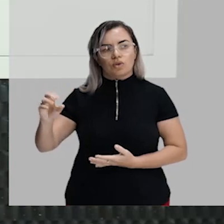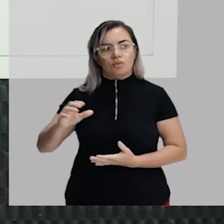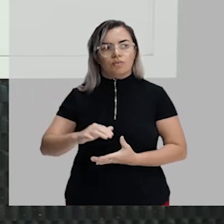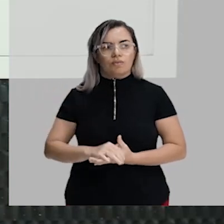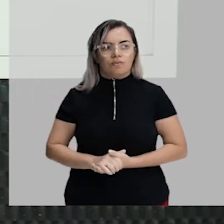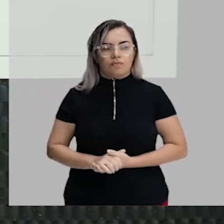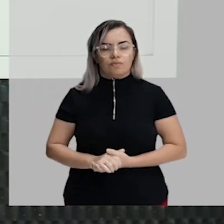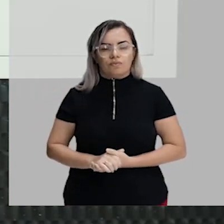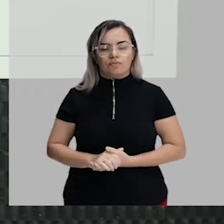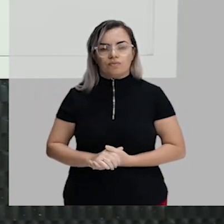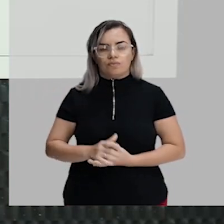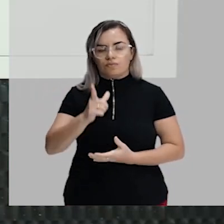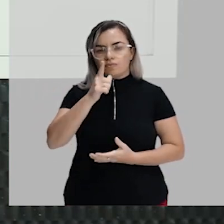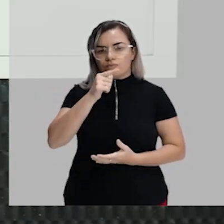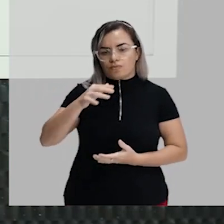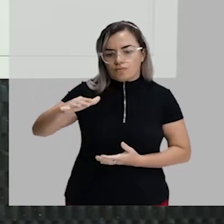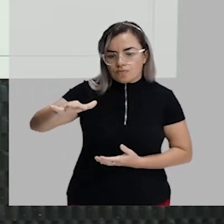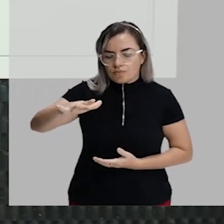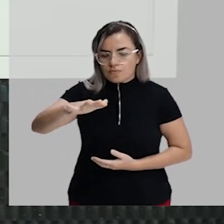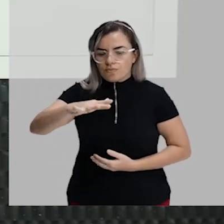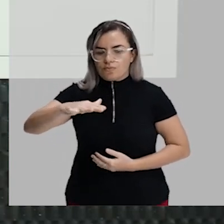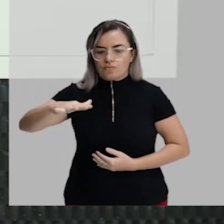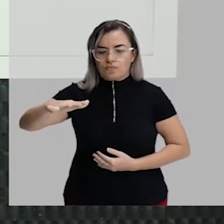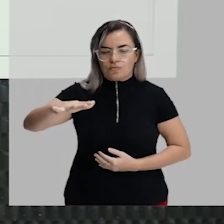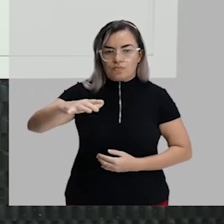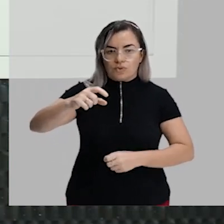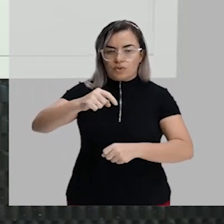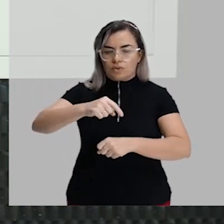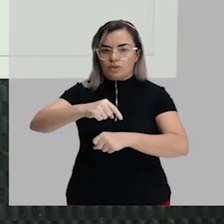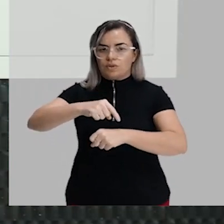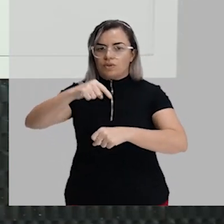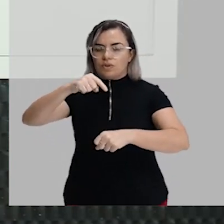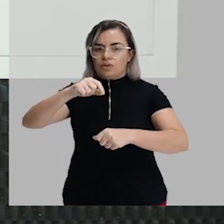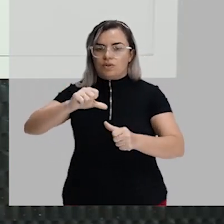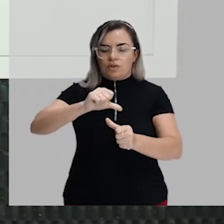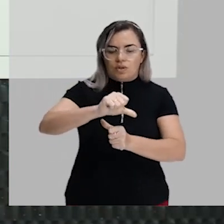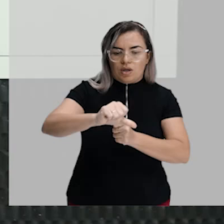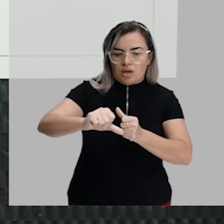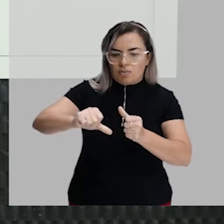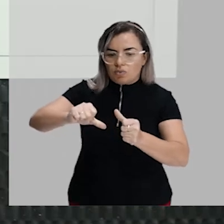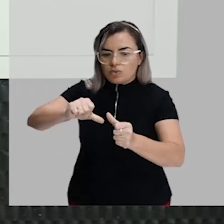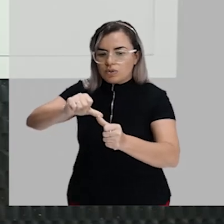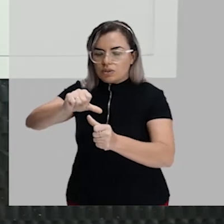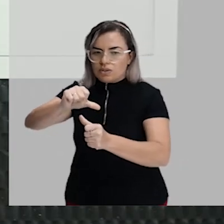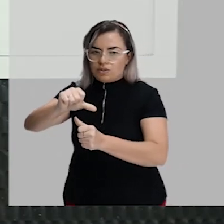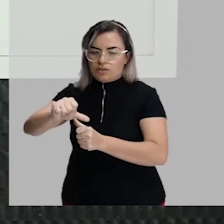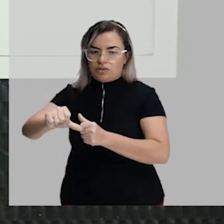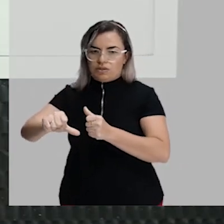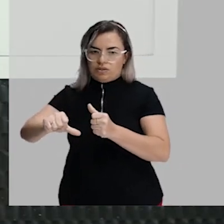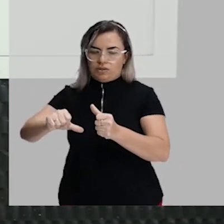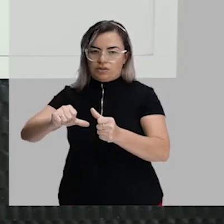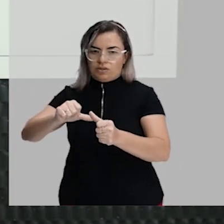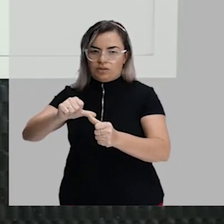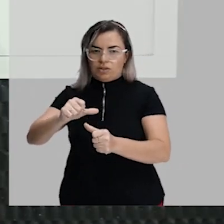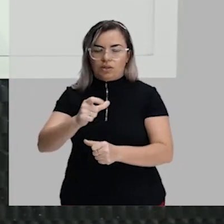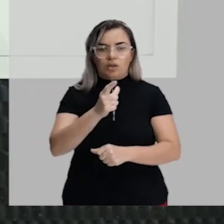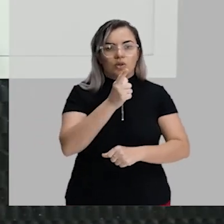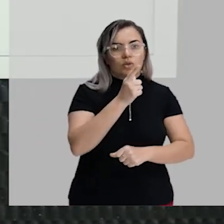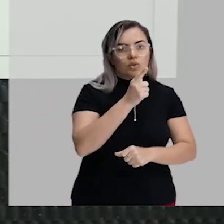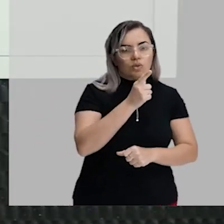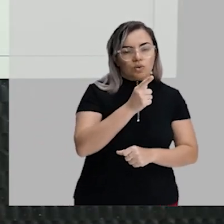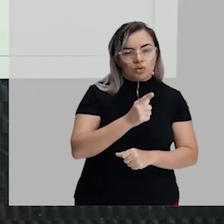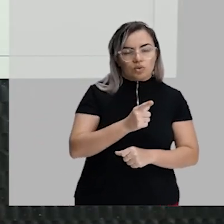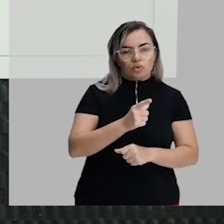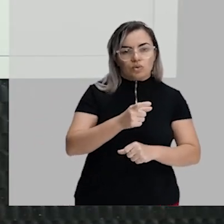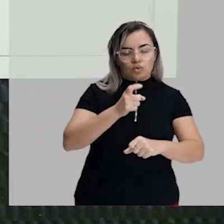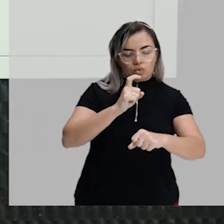de gelo da água. Ou seja, é o momento em que ocorre a mudança de fase. Então o calor